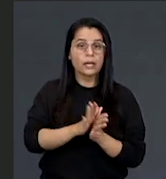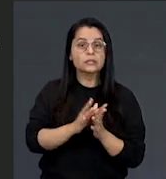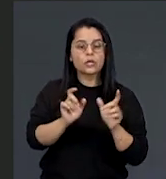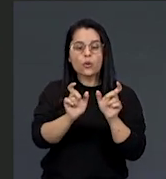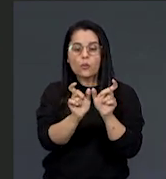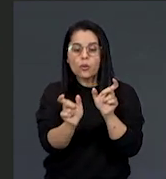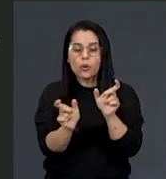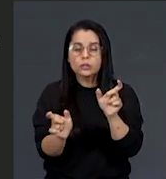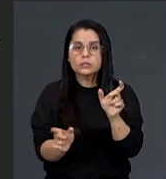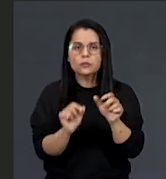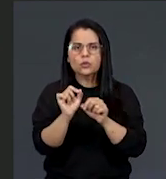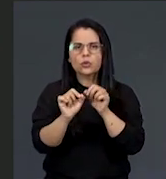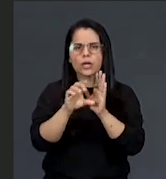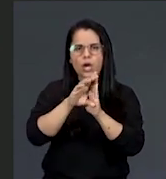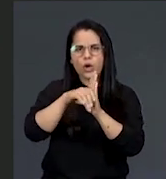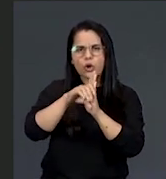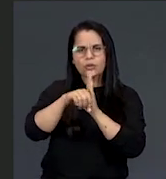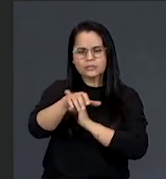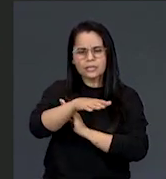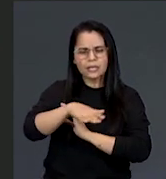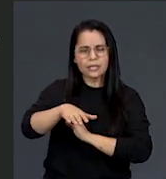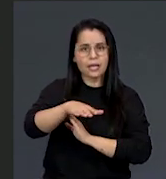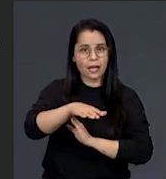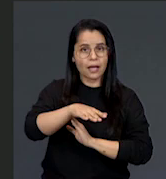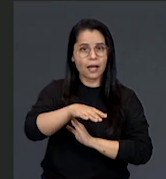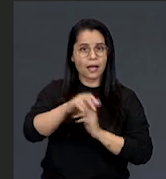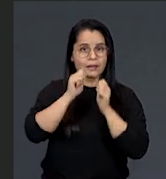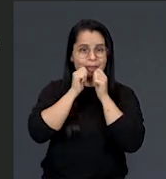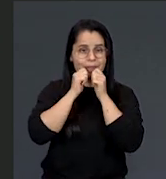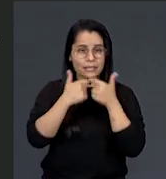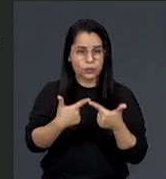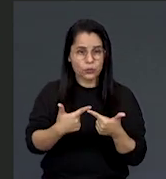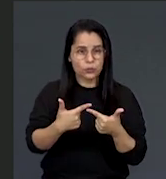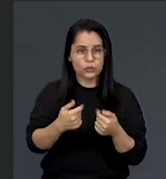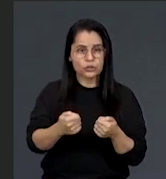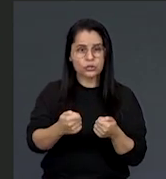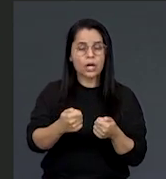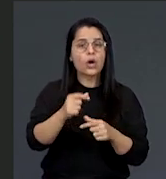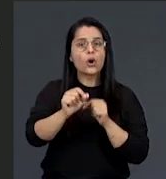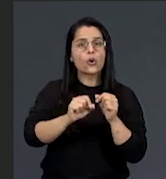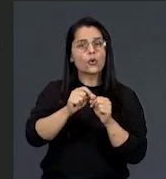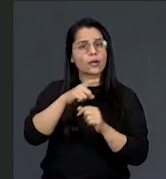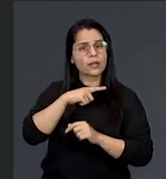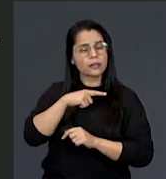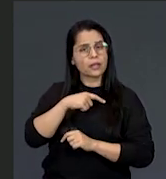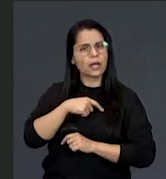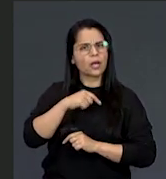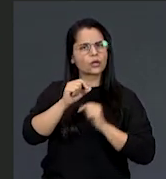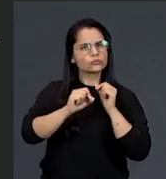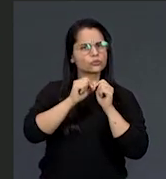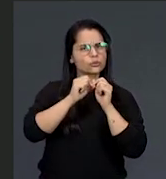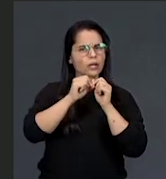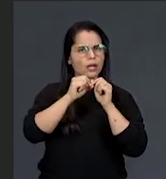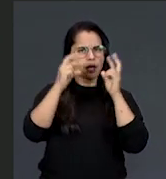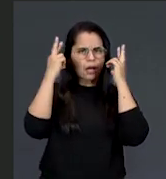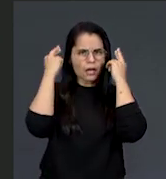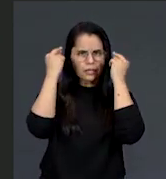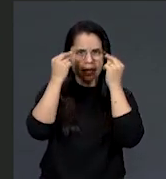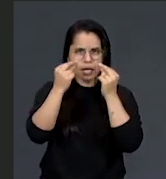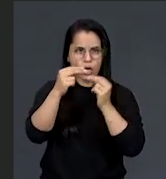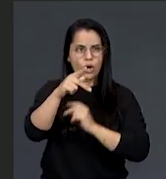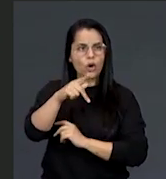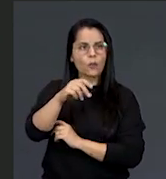Polissemia é um conceito da área de linguística com origem no termo grego